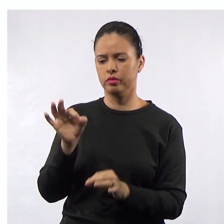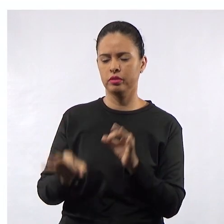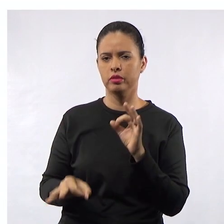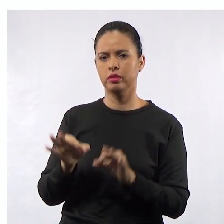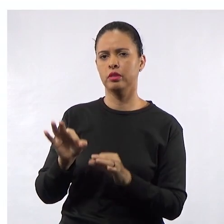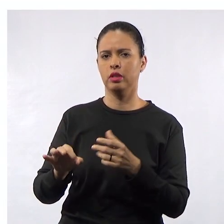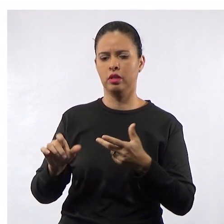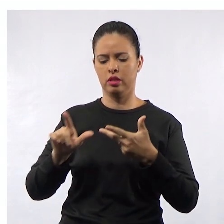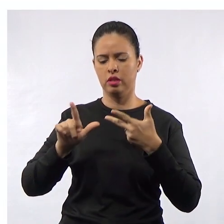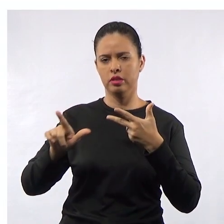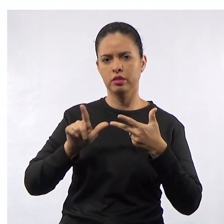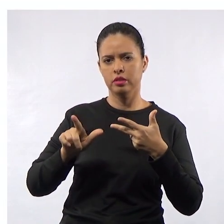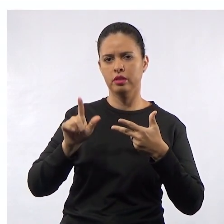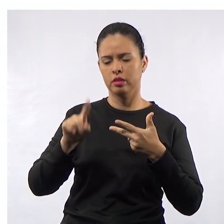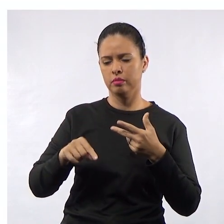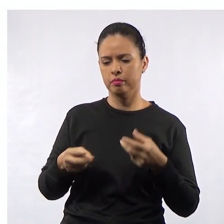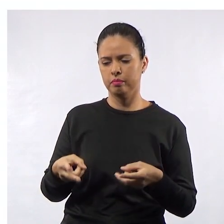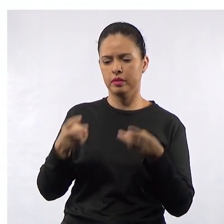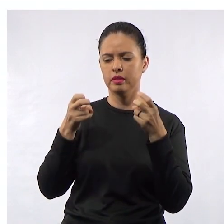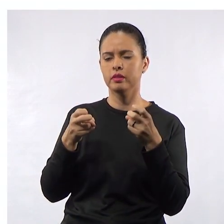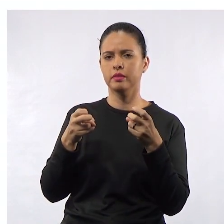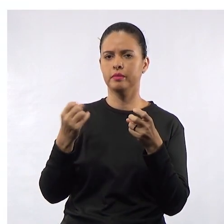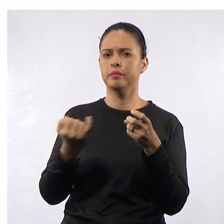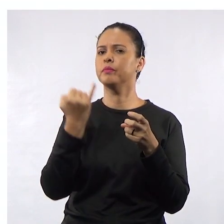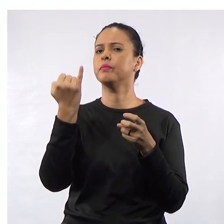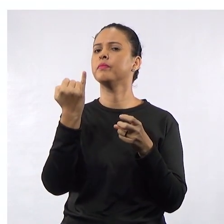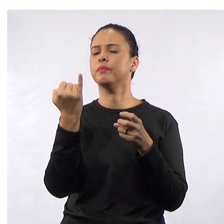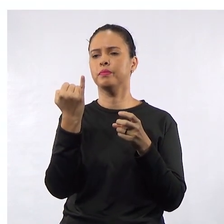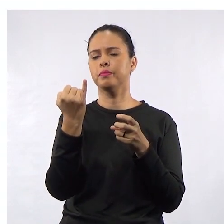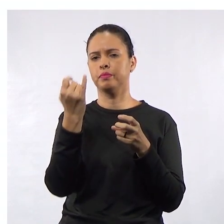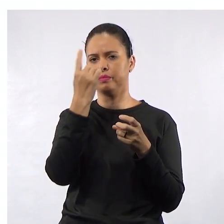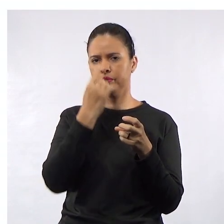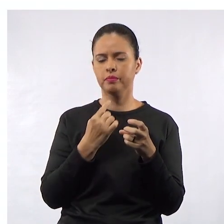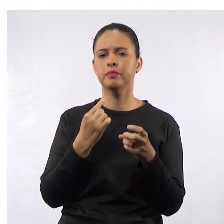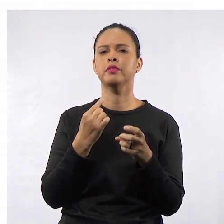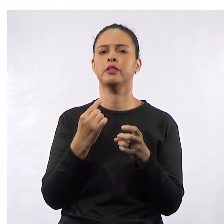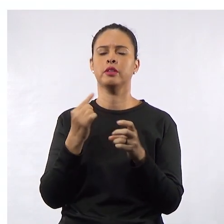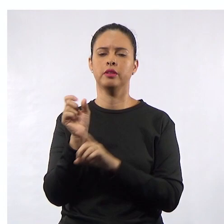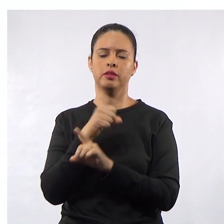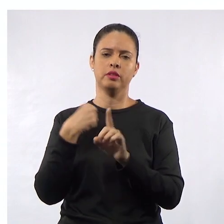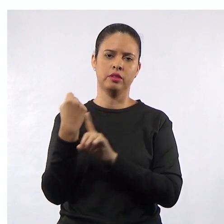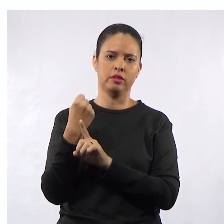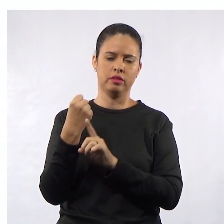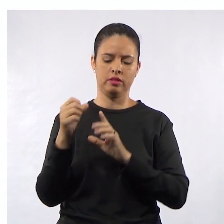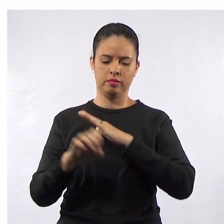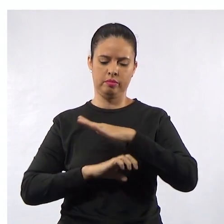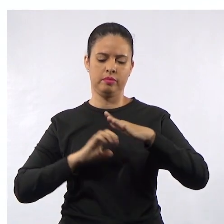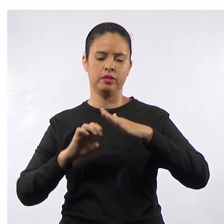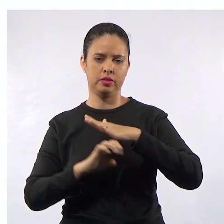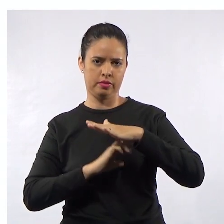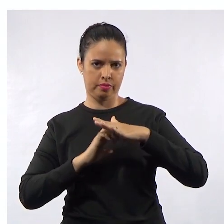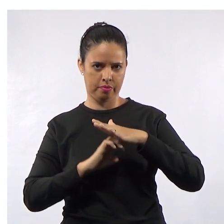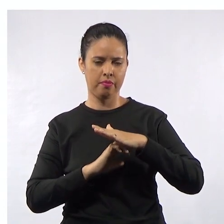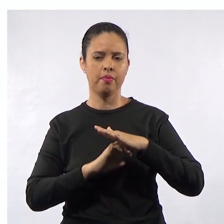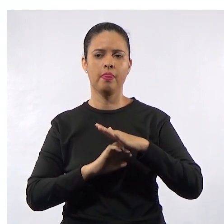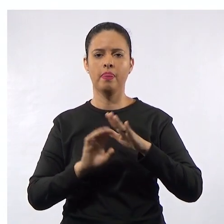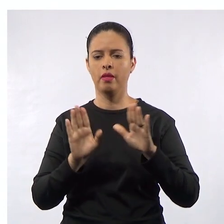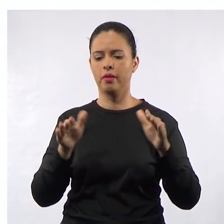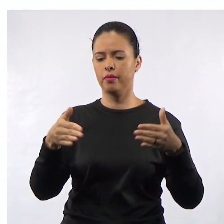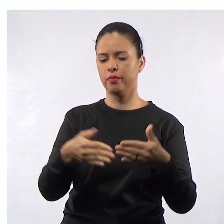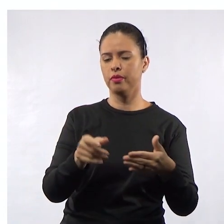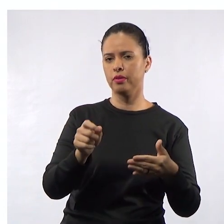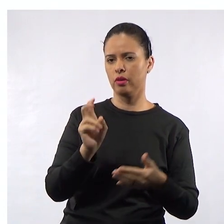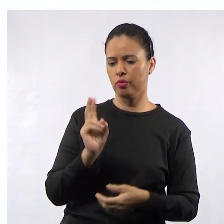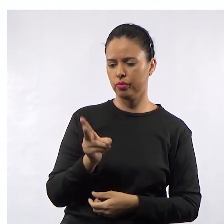legislador percebe a importância da função social da empresa tá e eu preciso te dizer ainda que essa função social